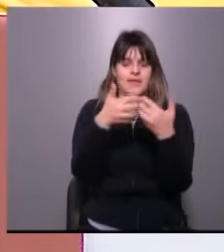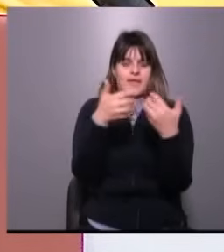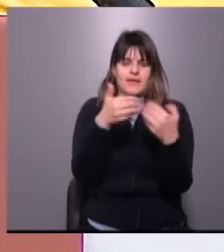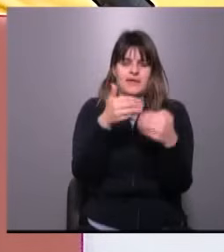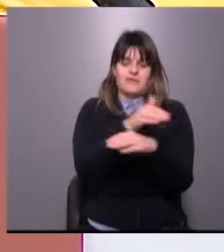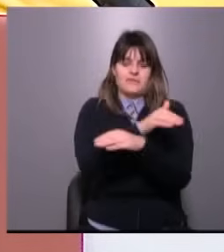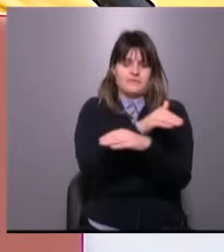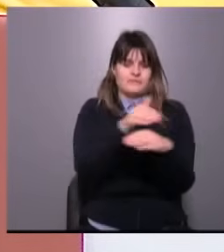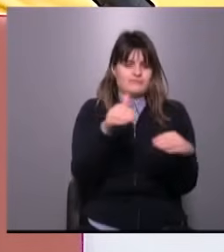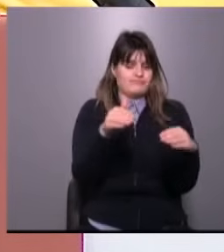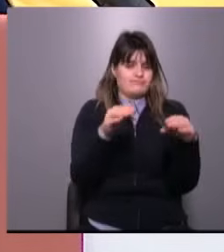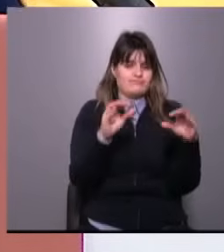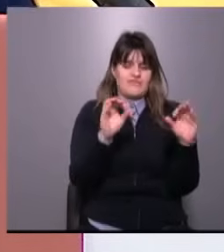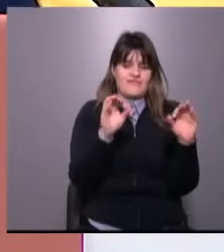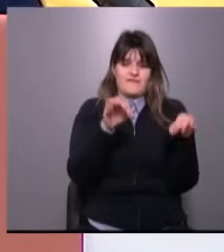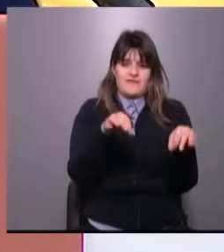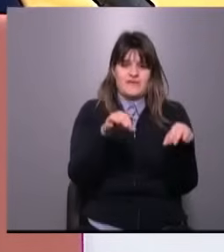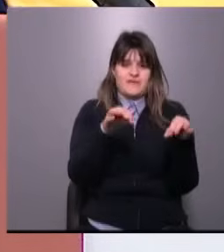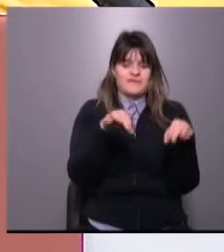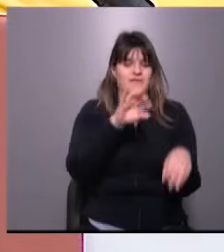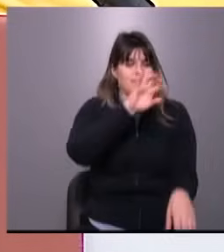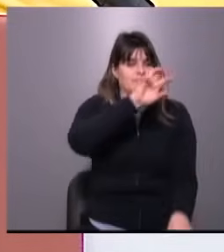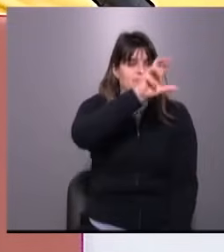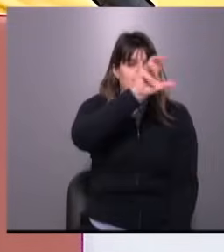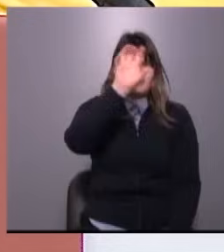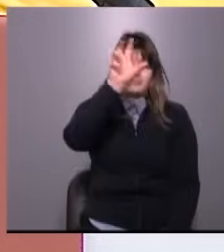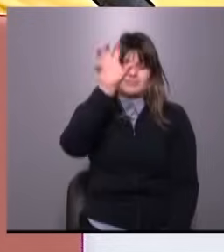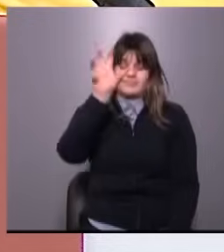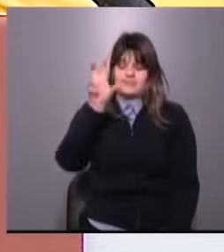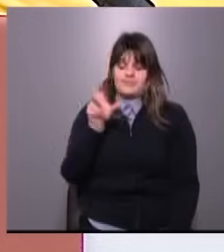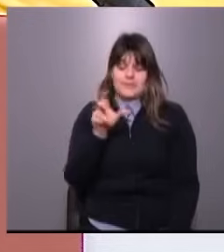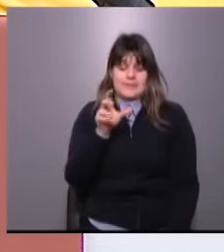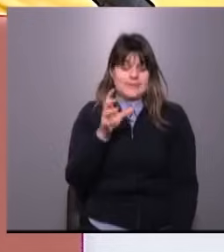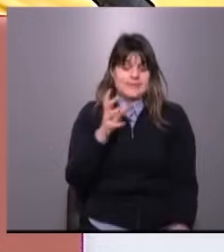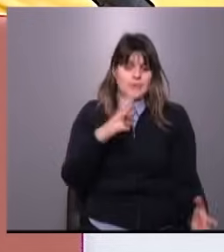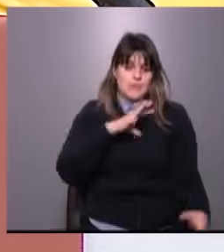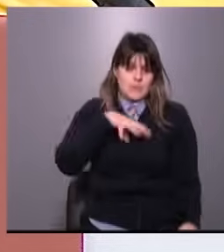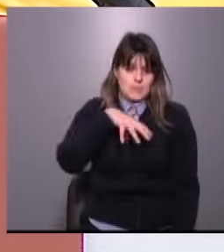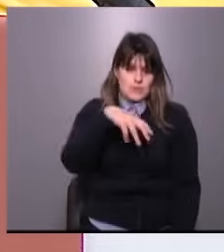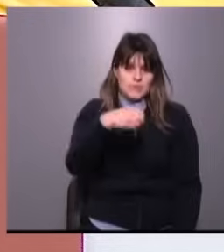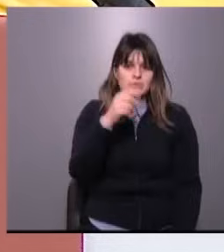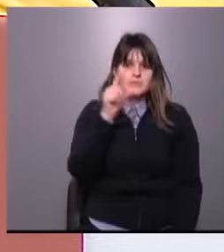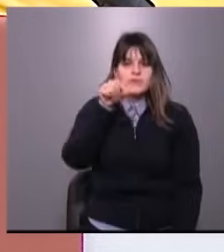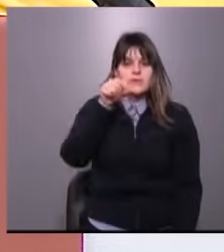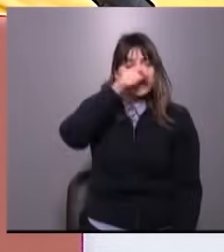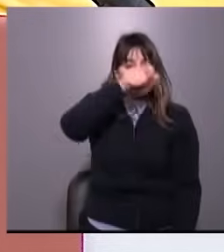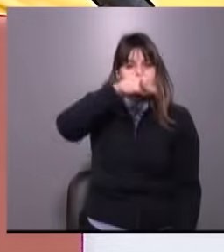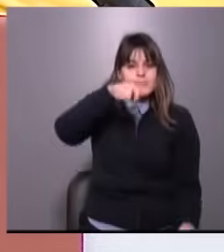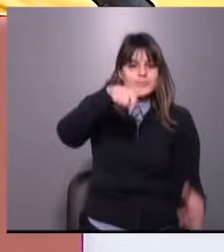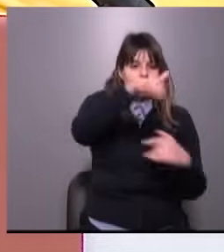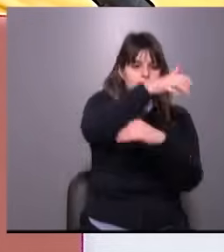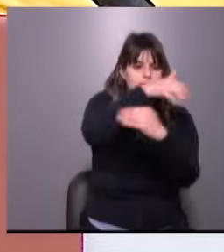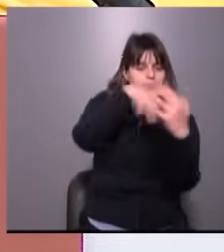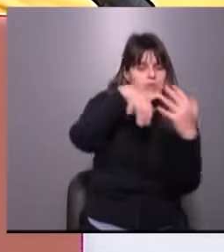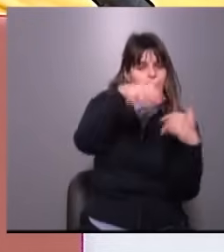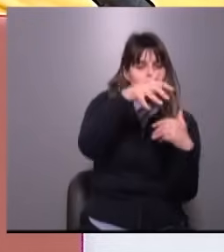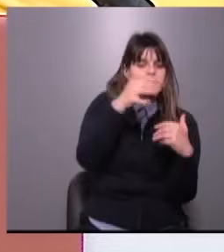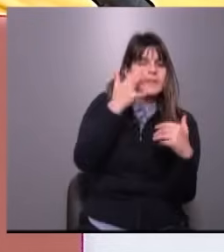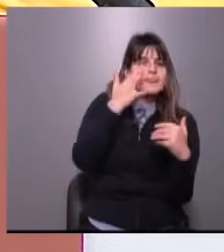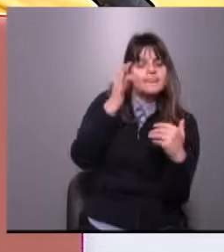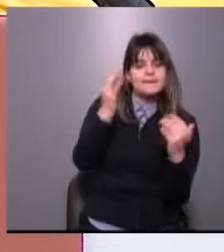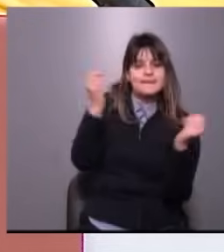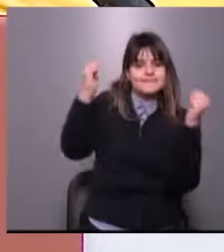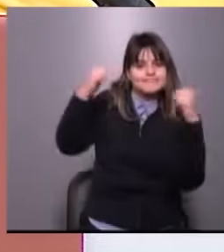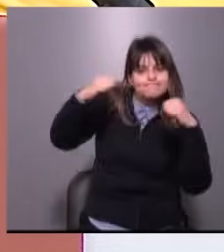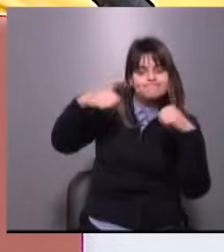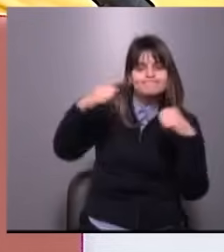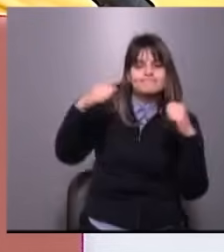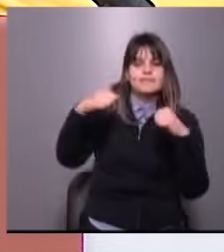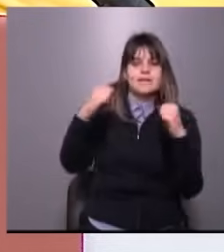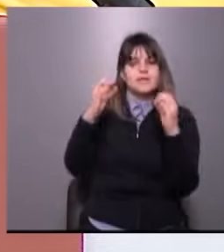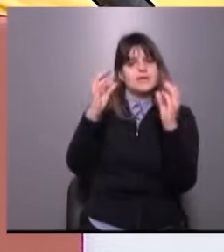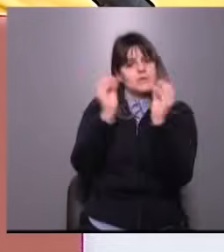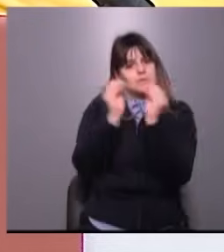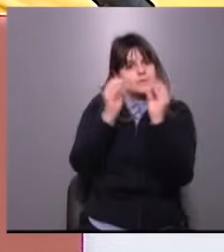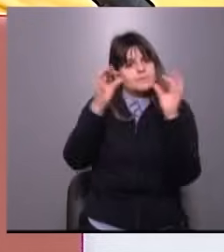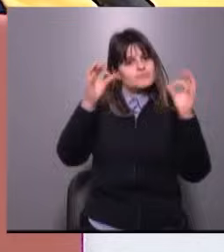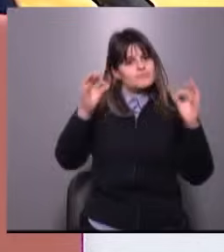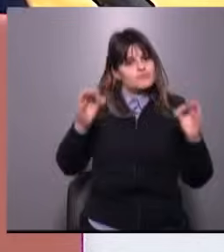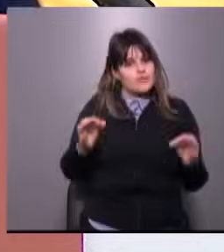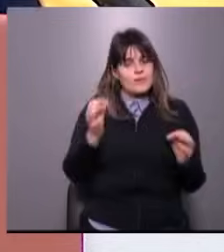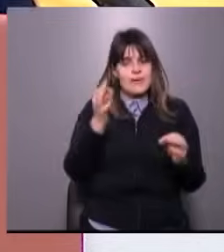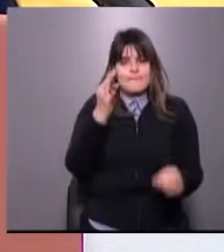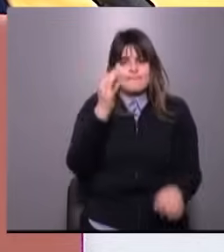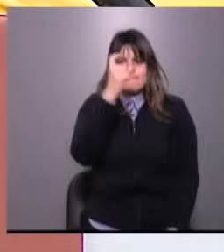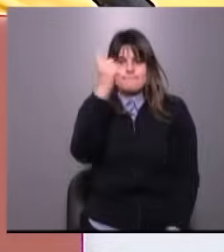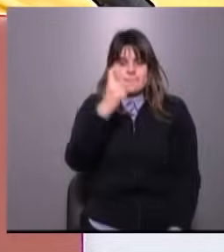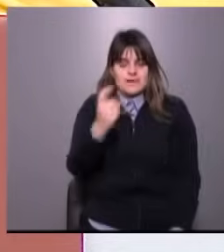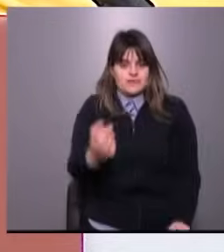Para que cessem as guerras nos diferentes lugares do mundo e para que os povos, pelo entendimento e